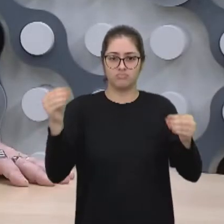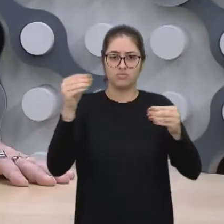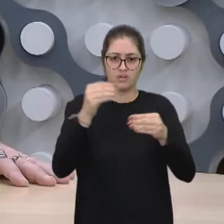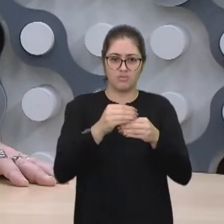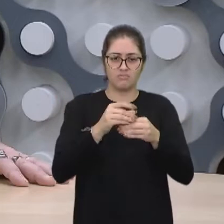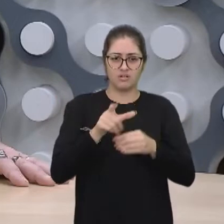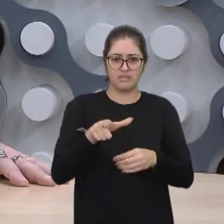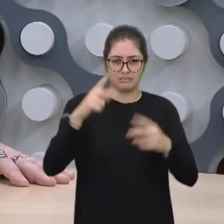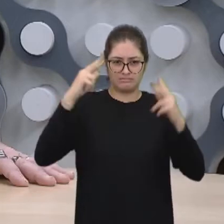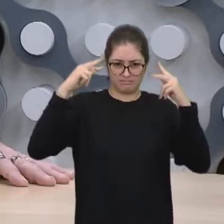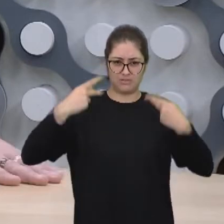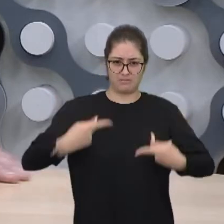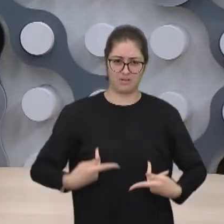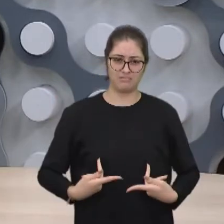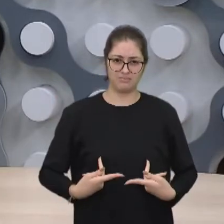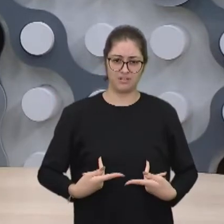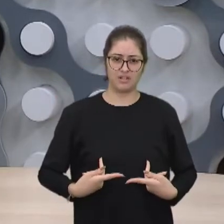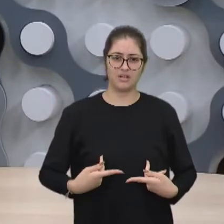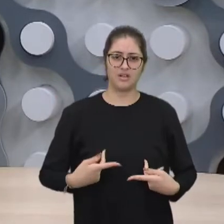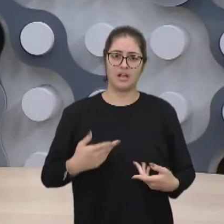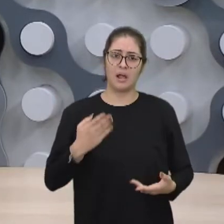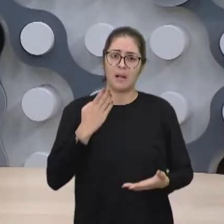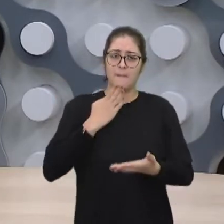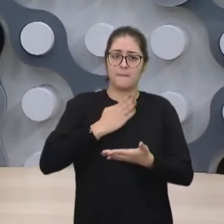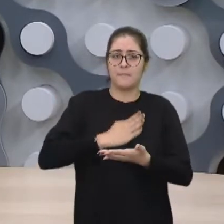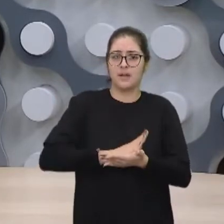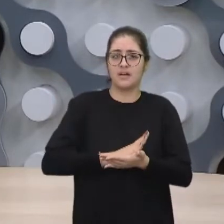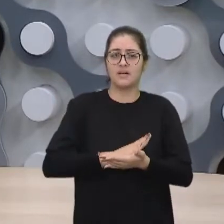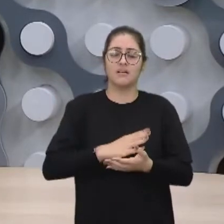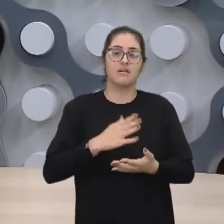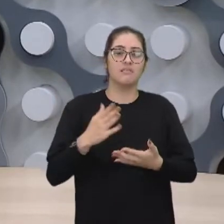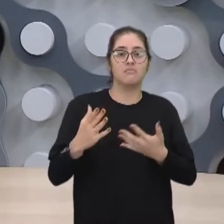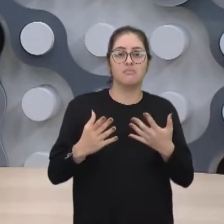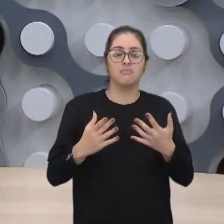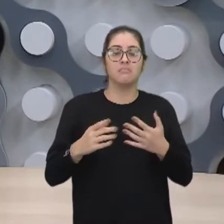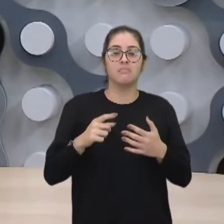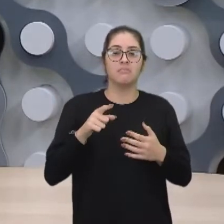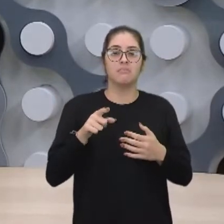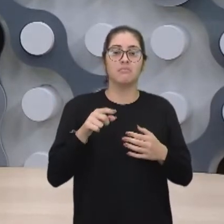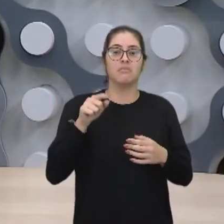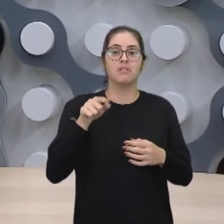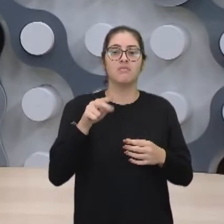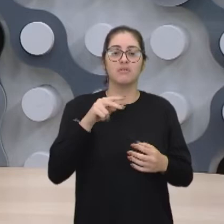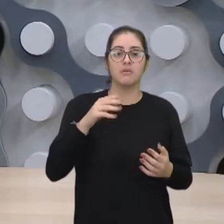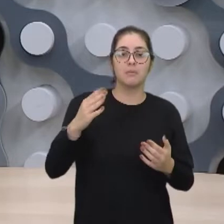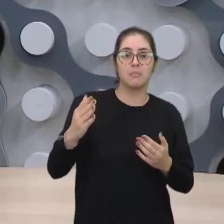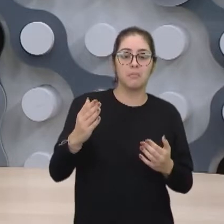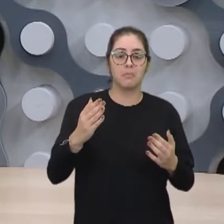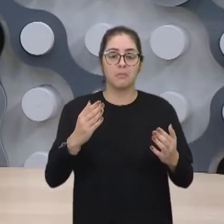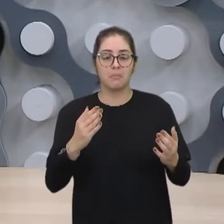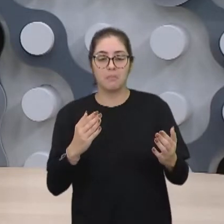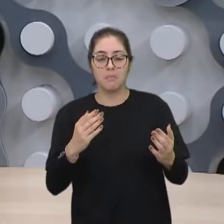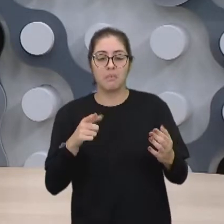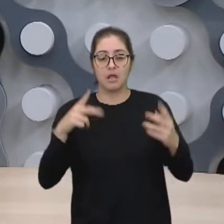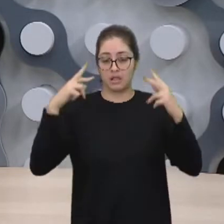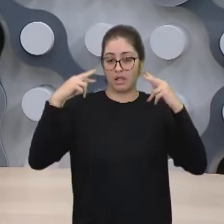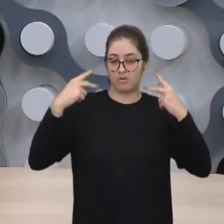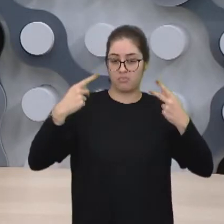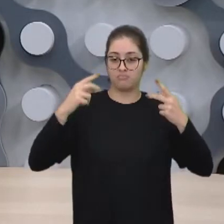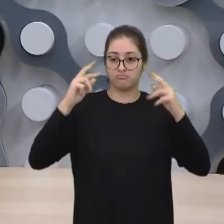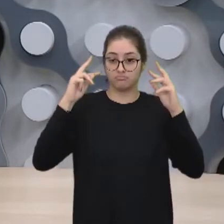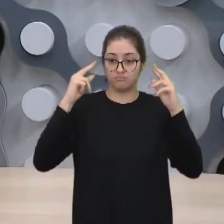ser humano ele acaba, né, manuseando, né, interesses aí naturais, né, que é o caso